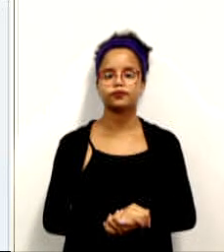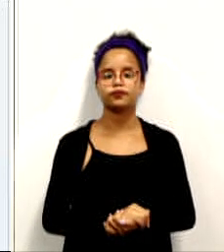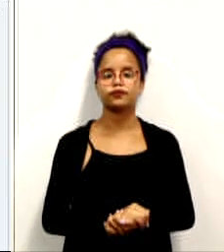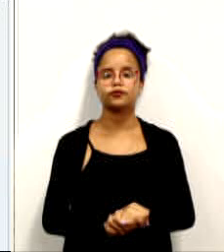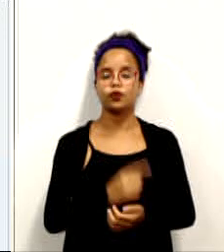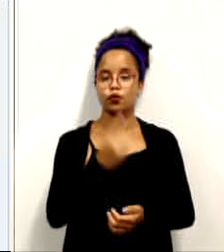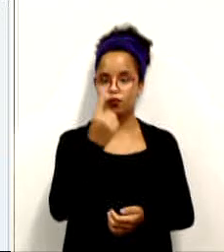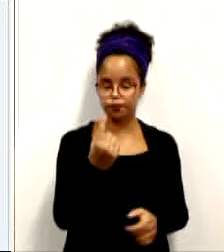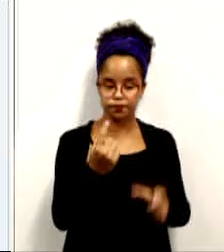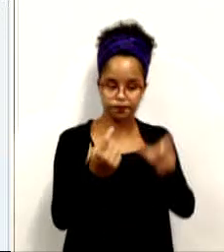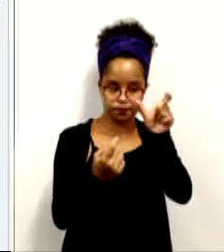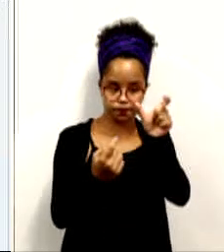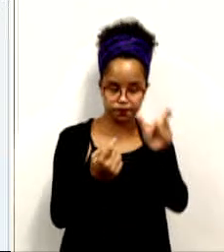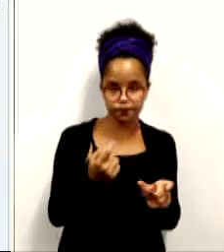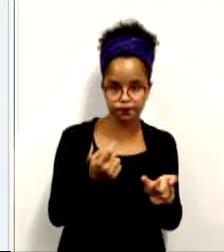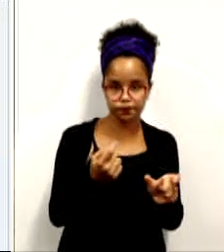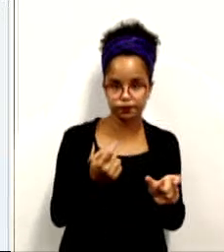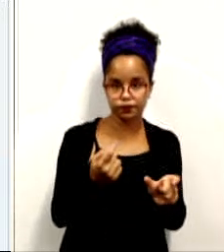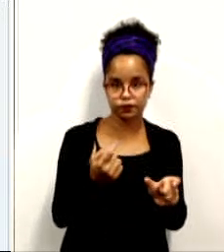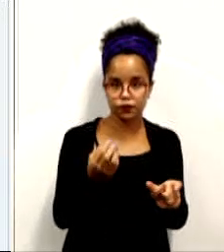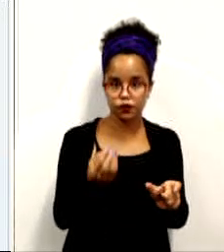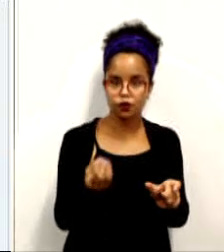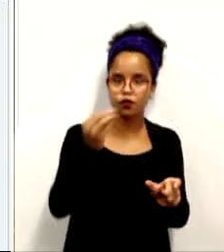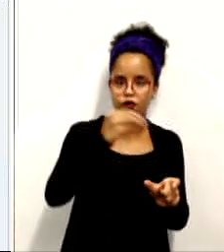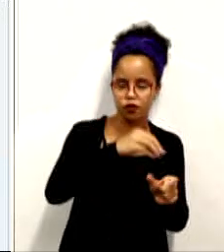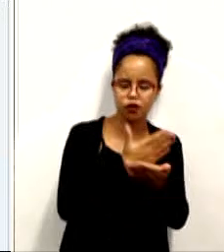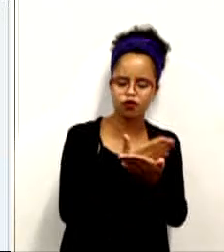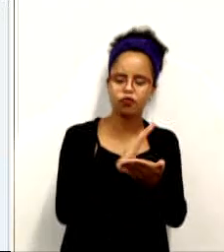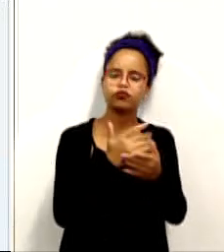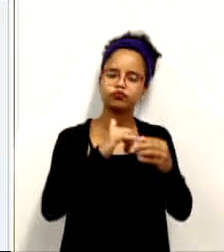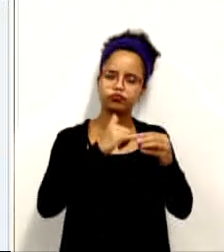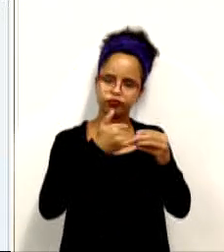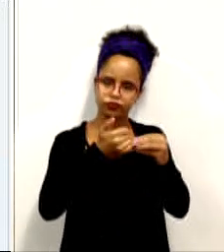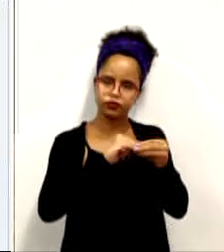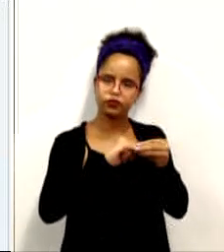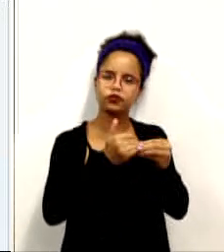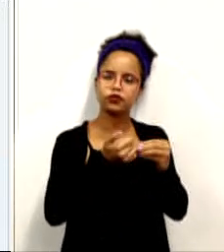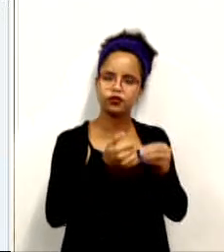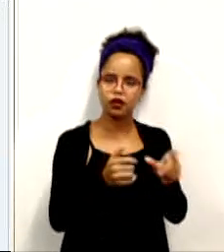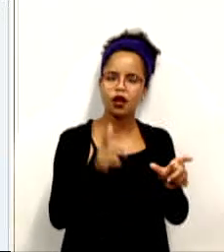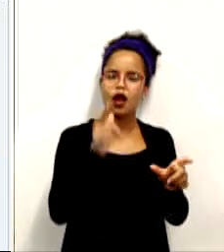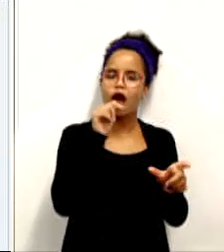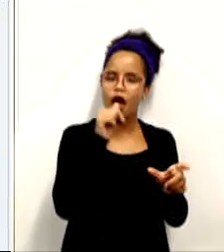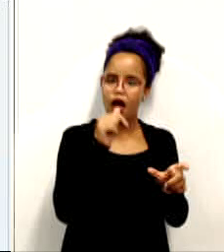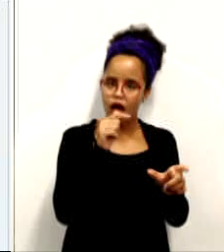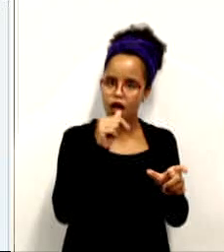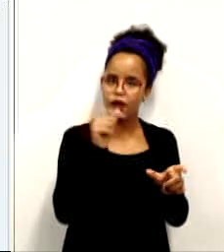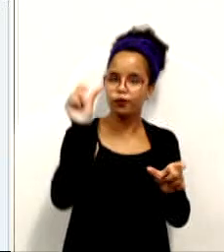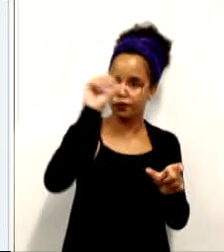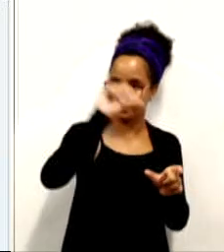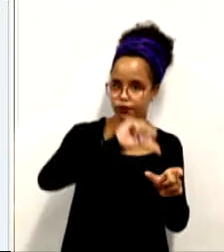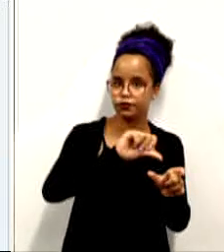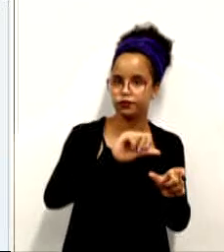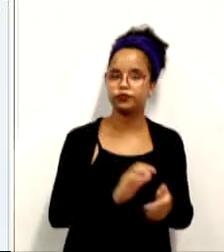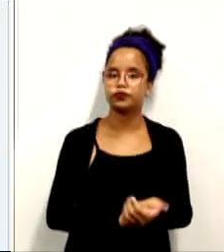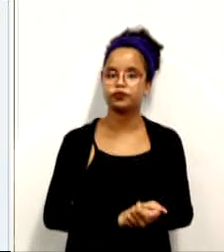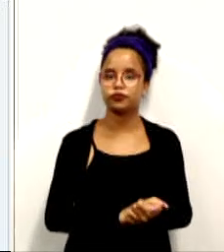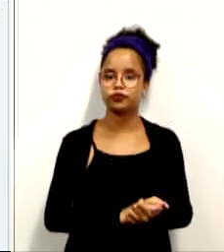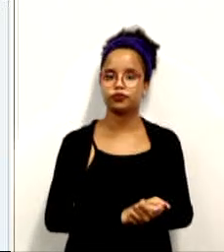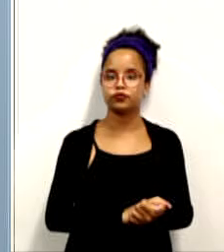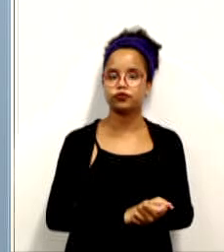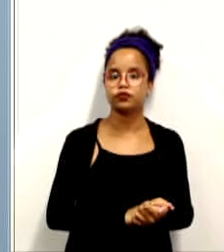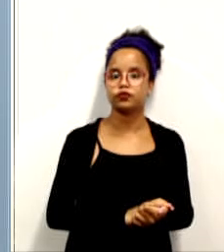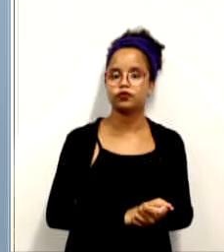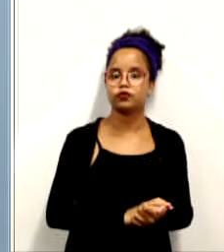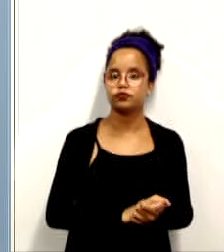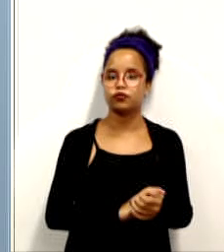botar alguns carocinhos de feijão, vocês vão botar água e um potinho desse vocês vão botar dentro de uma